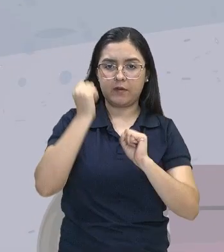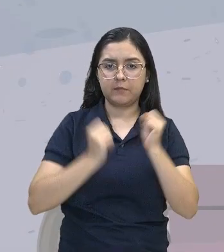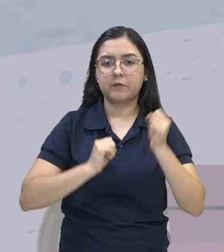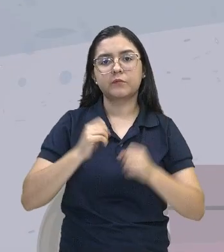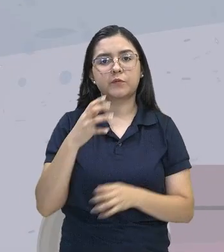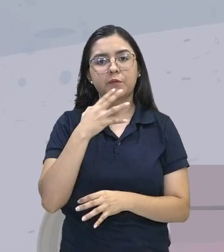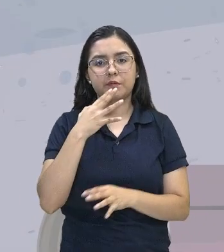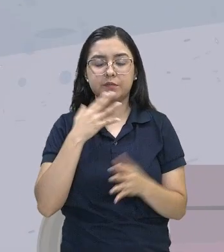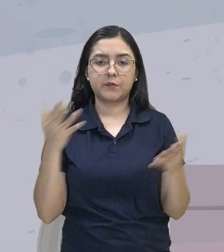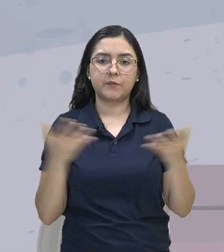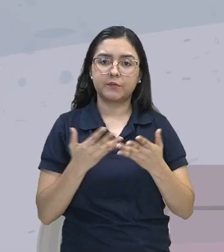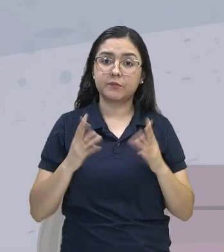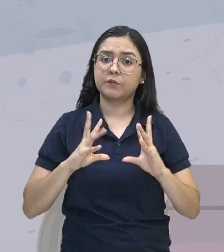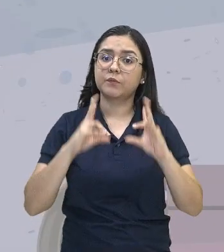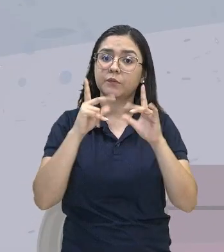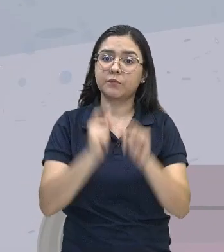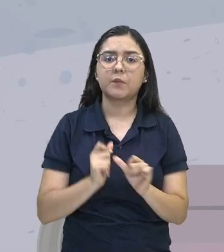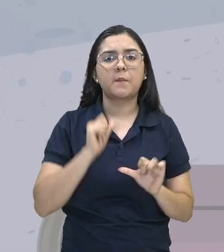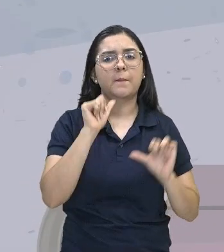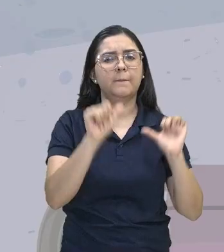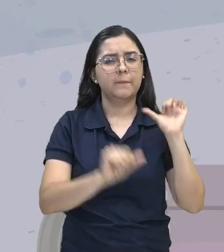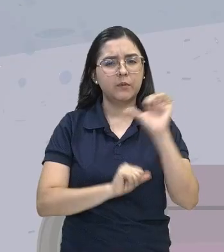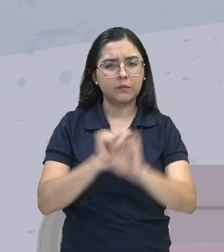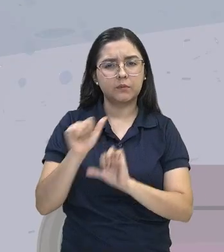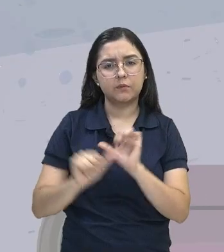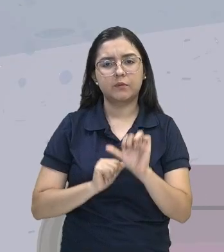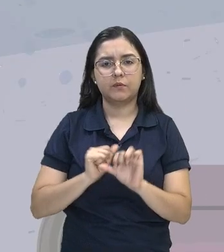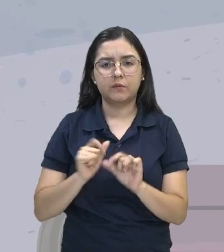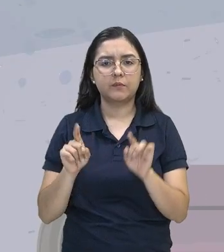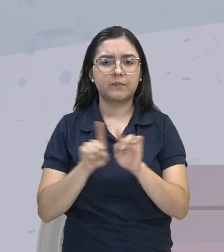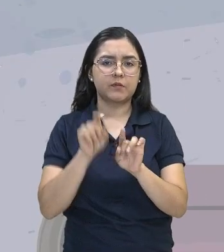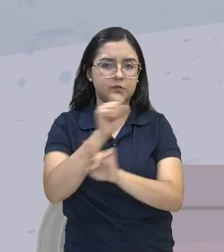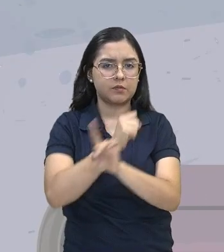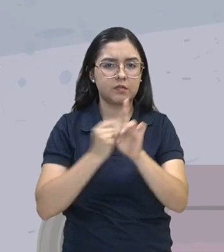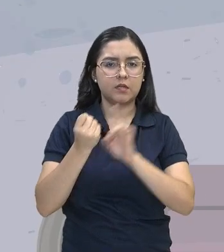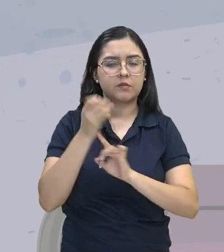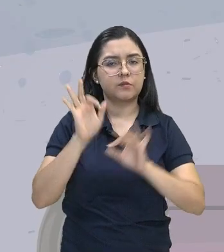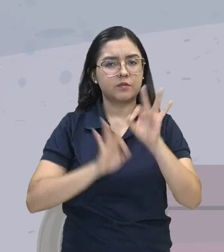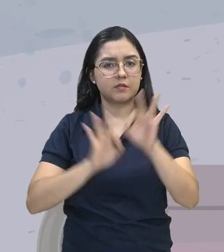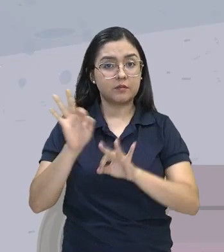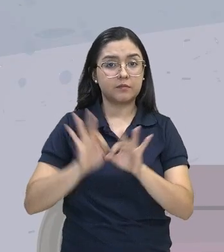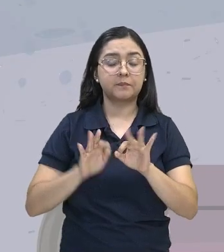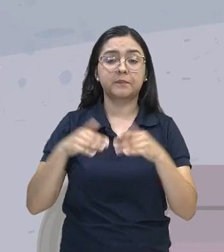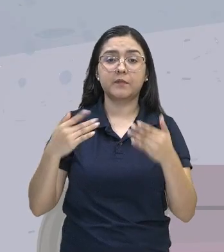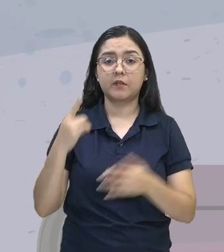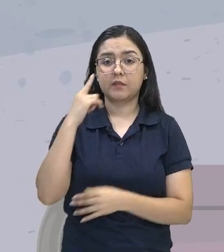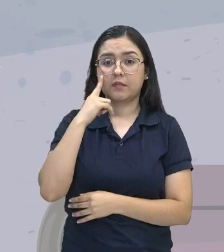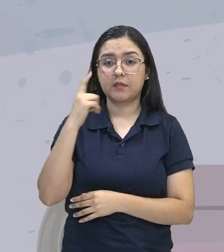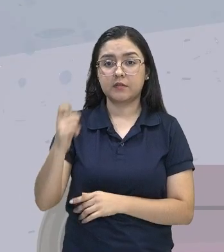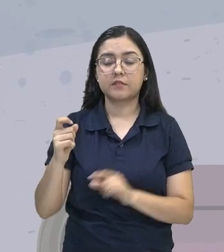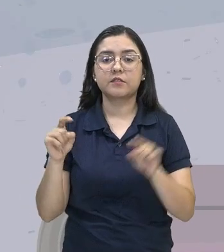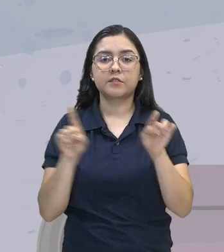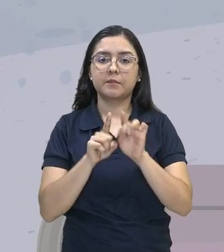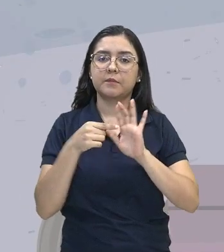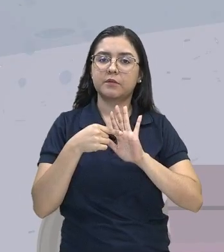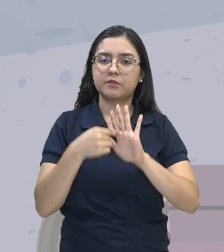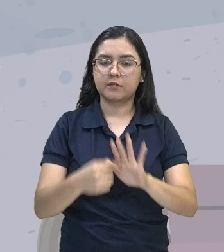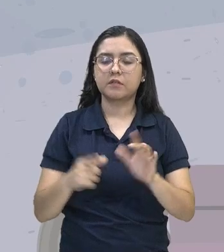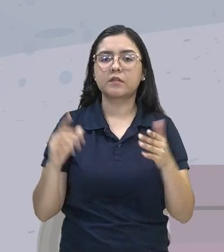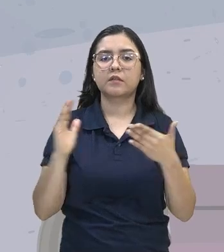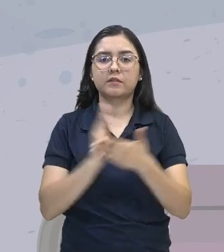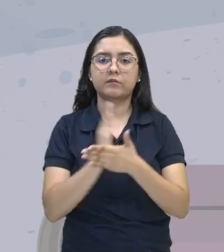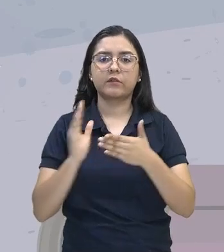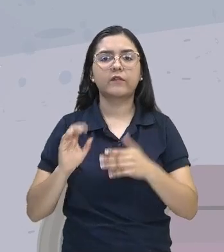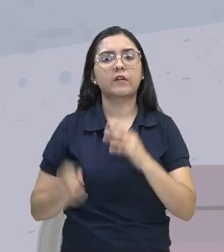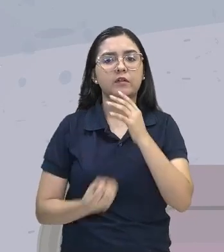hoje. Tudo isso, galera, mudou drasticamente como a sociedade se organiza. E é muito interessante pontuar que surgiu a partir